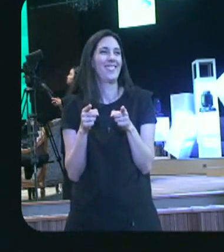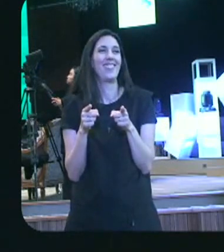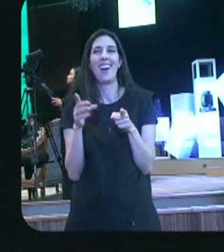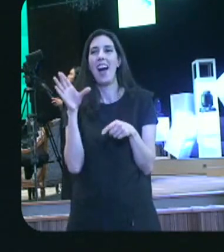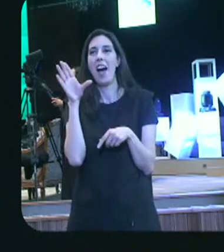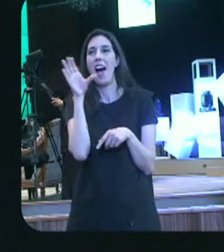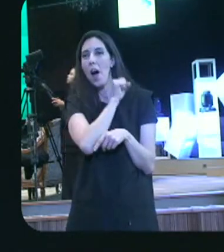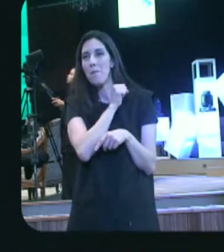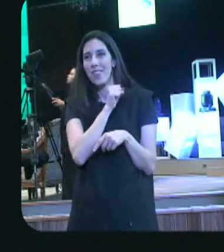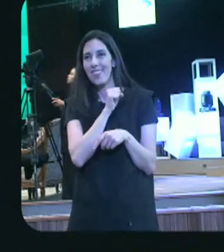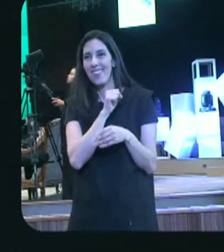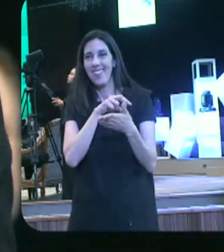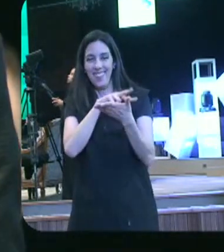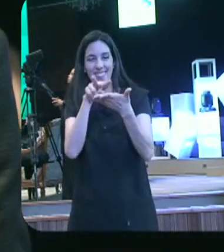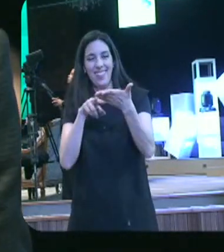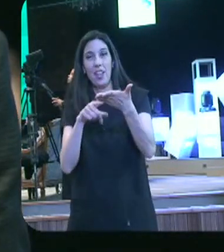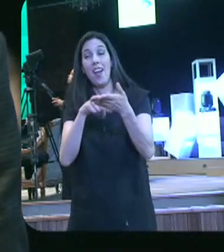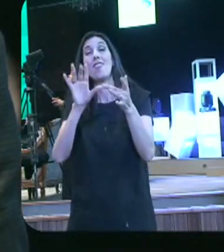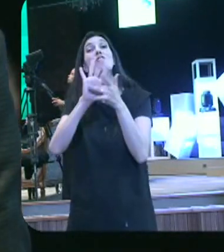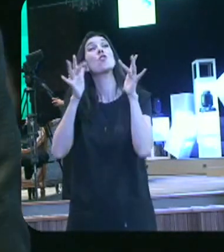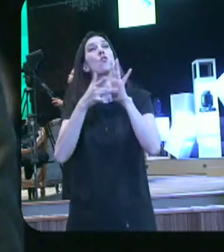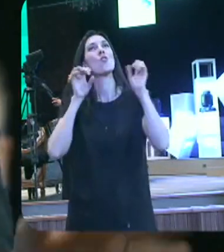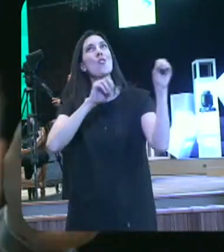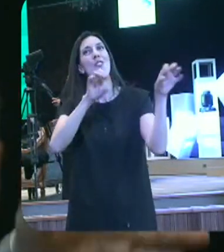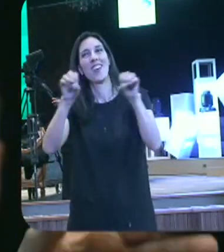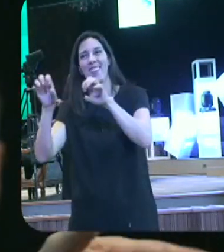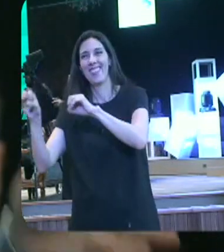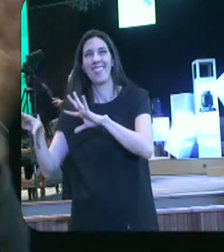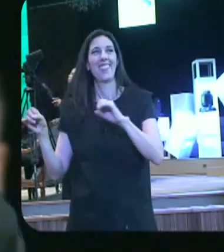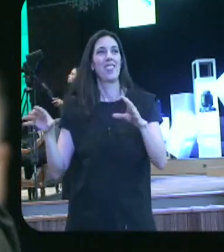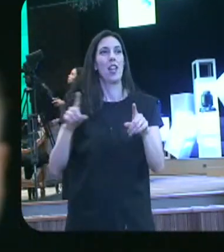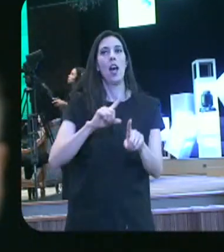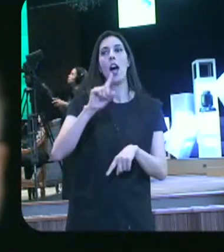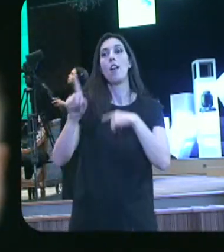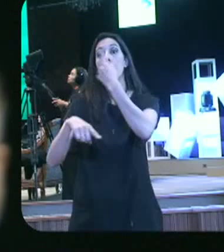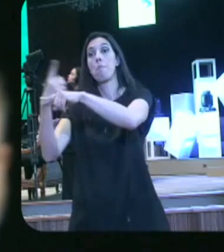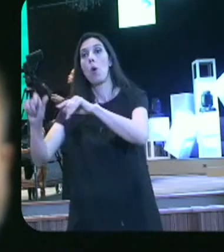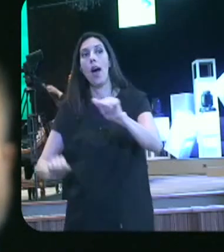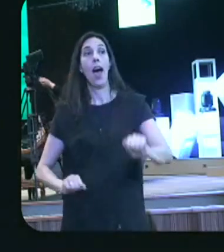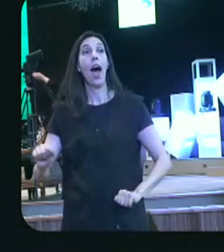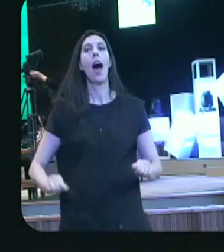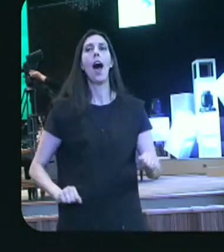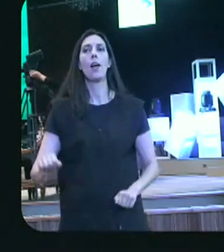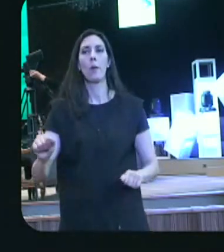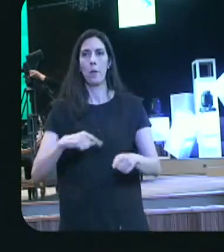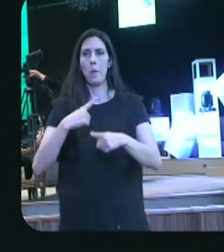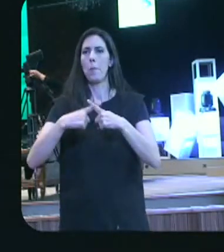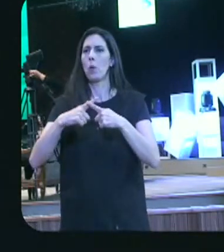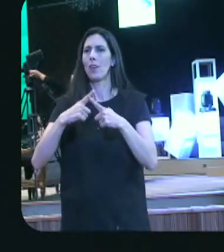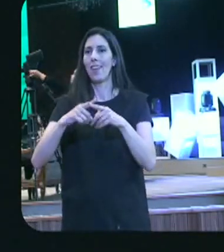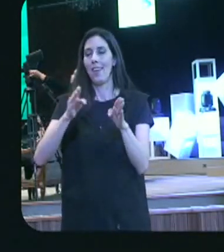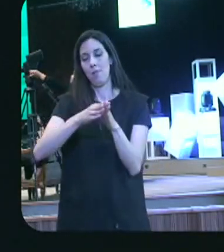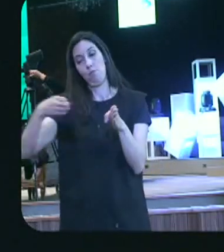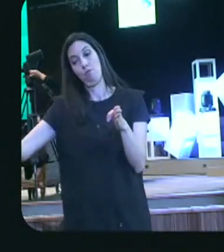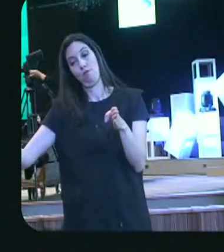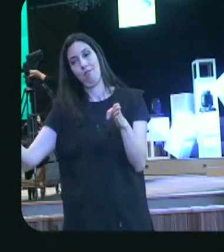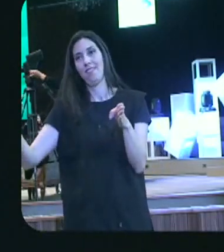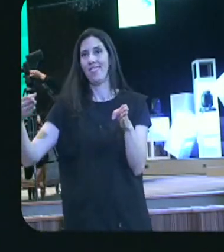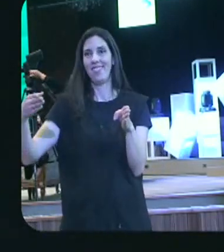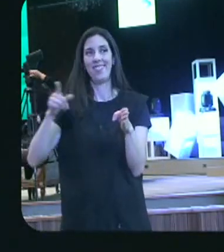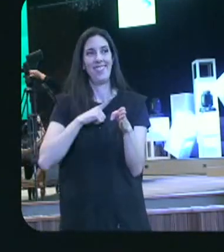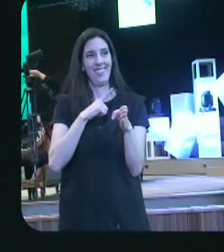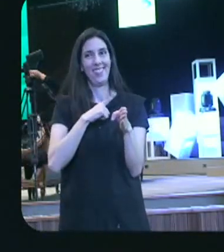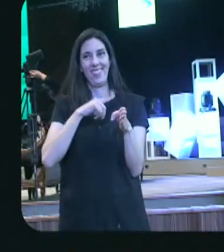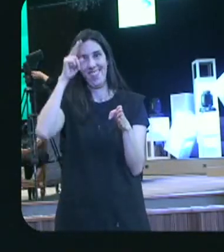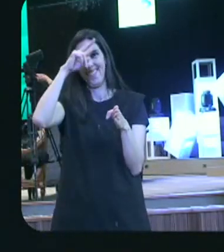ter uma visão panorâmica do que Jesus ensinou. Aí você pula para o livro de Atos. Por quê? Porque é a continuação da história.